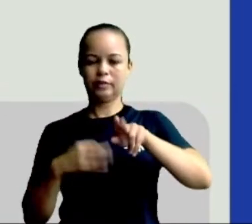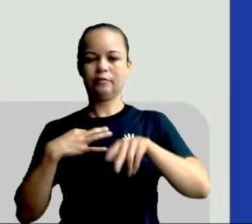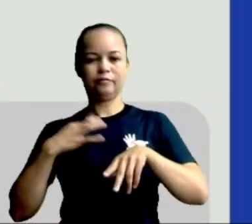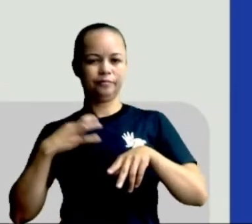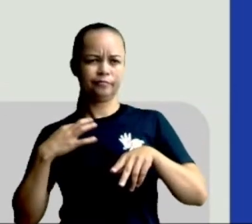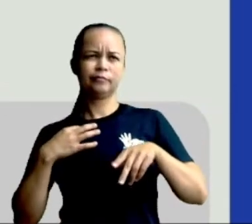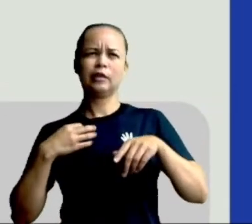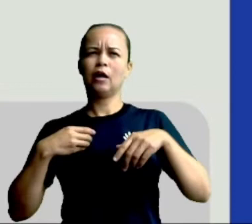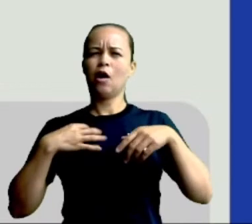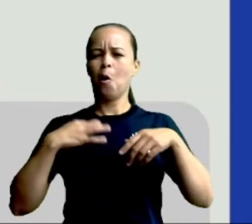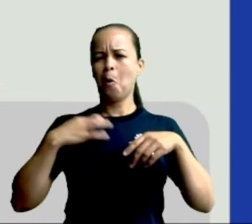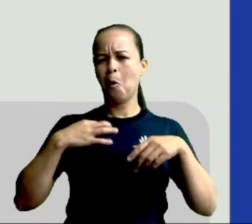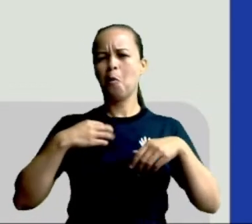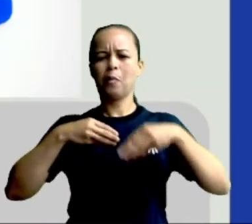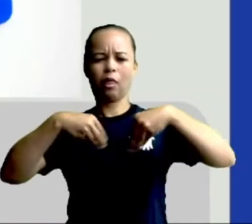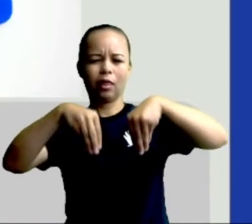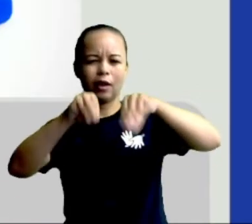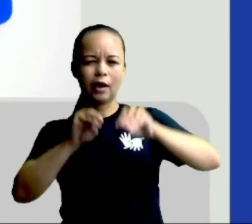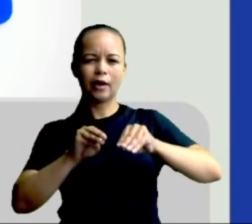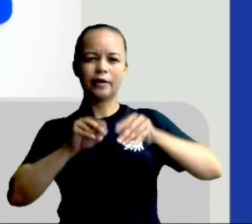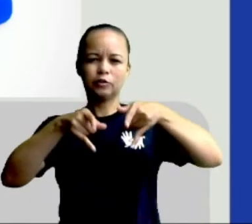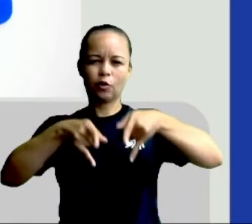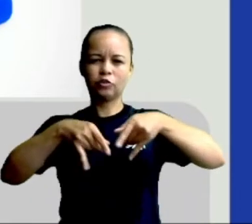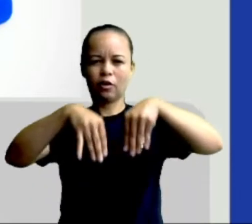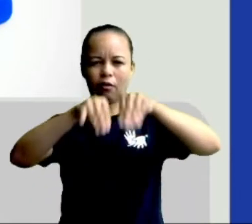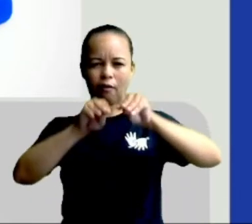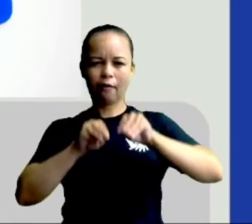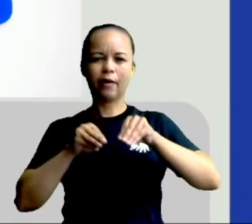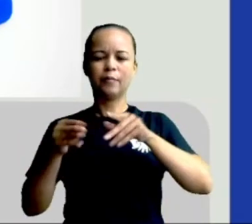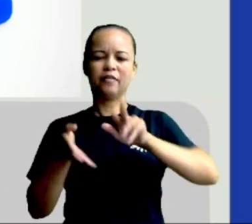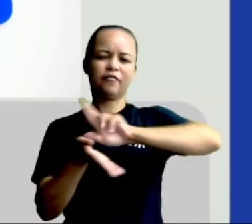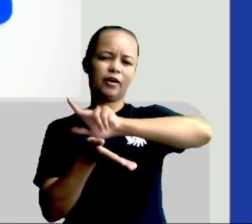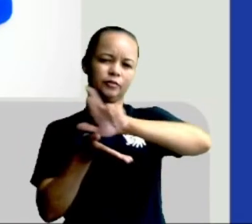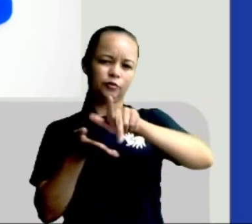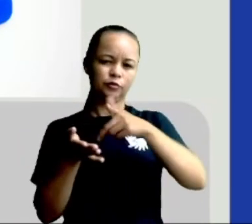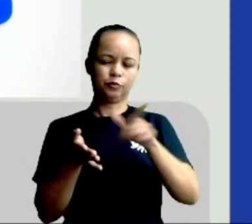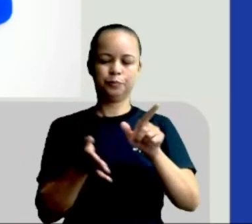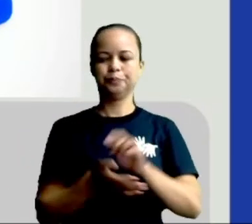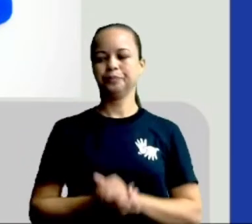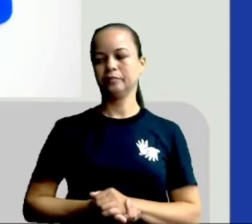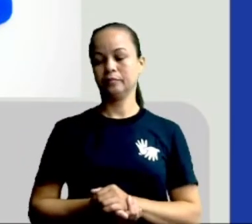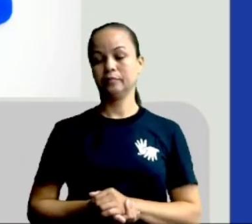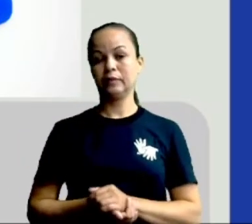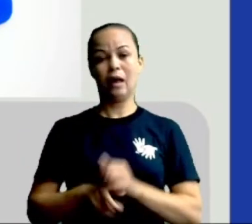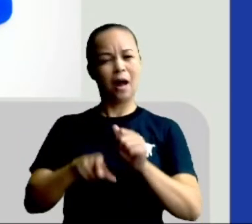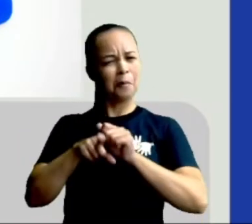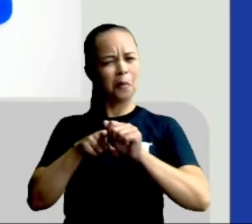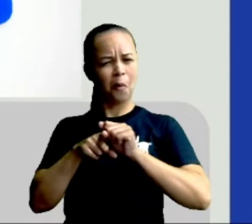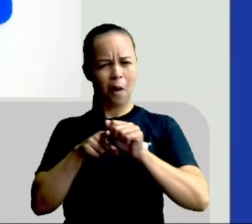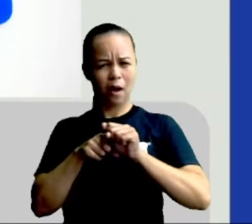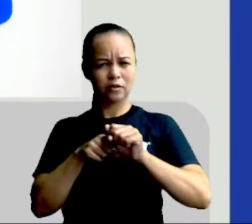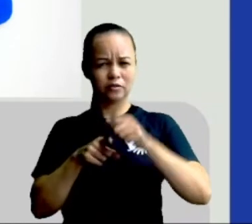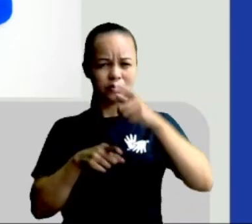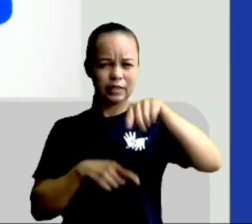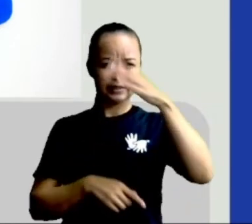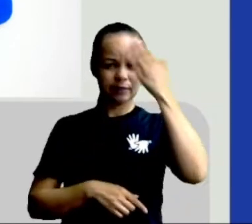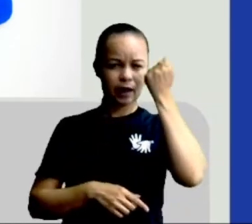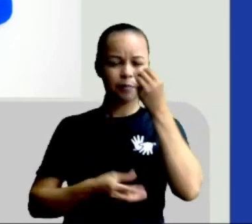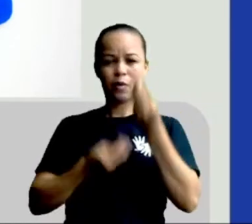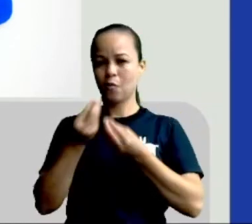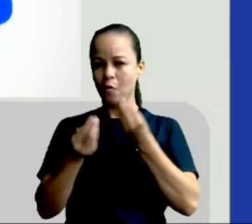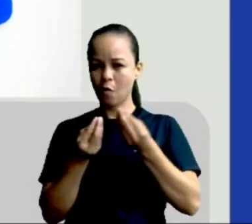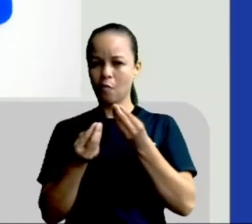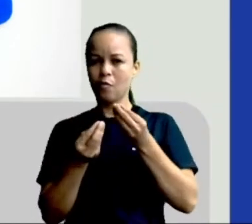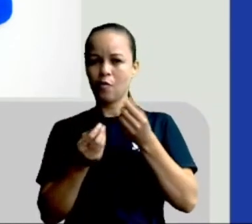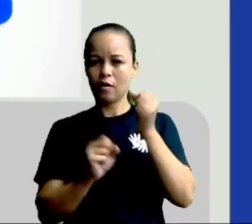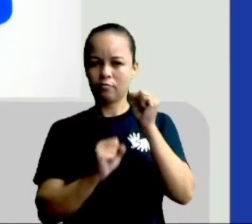roupas, lençóis, dentre outras coisas. E a borracha, você sabe como ela é fabricada? Então, é